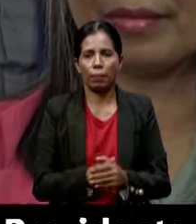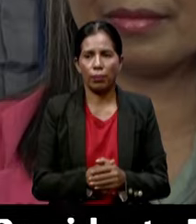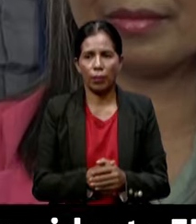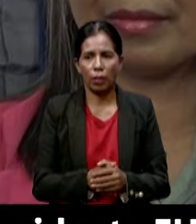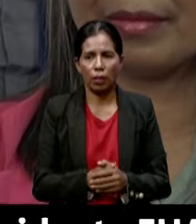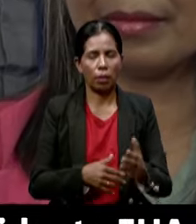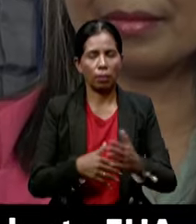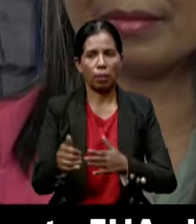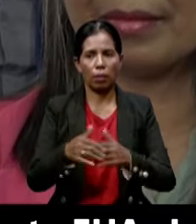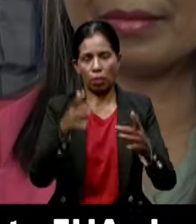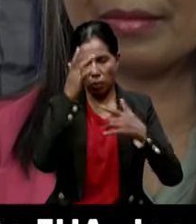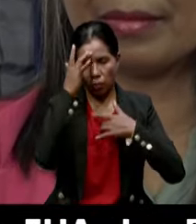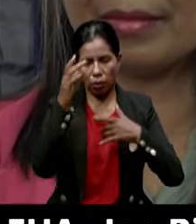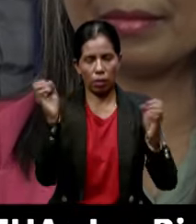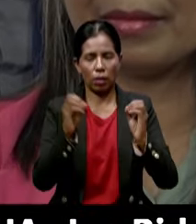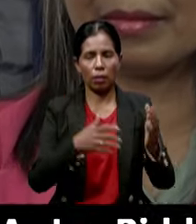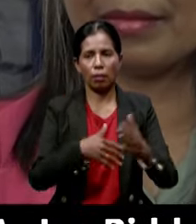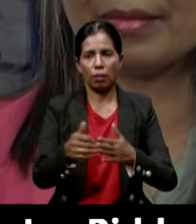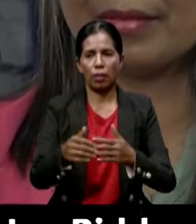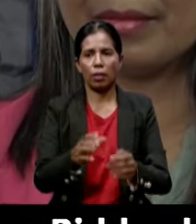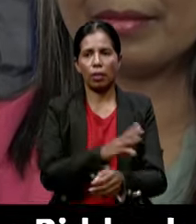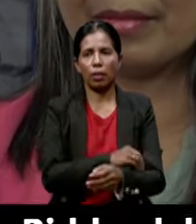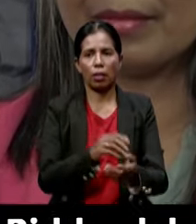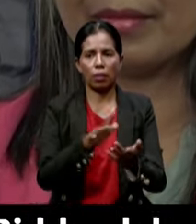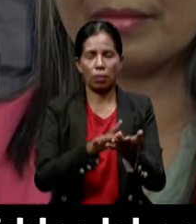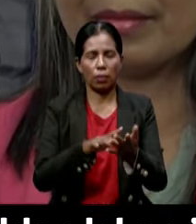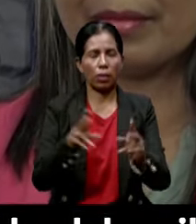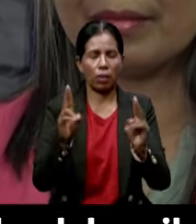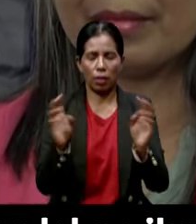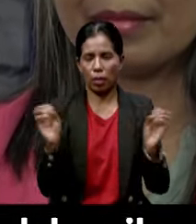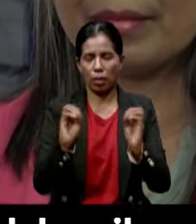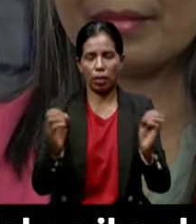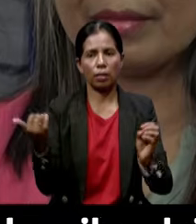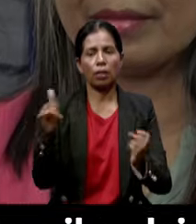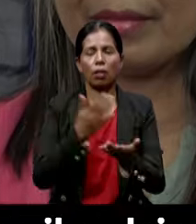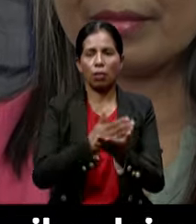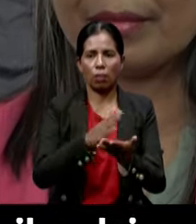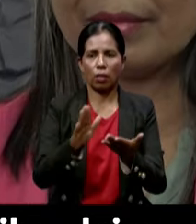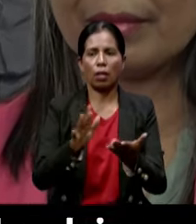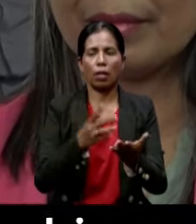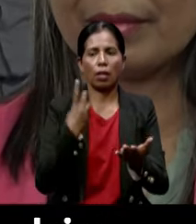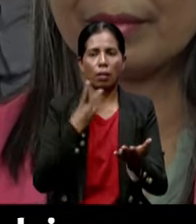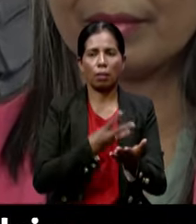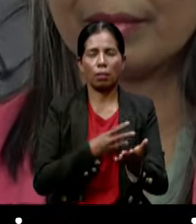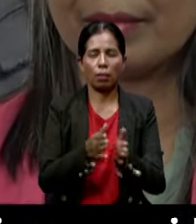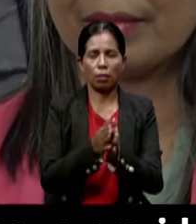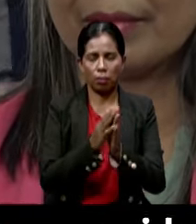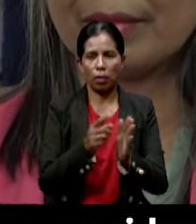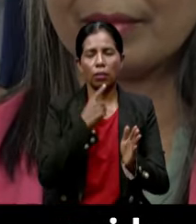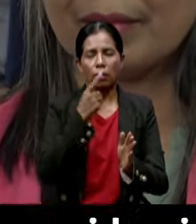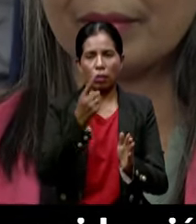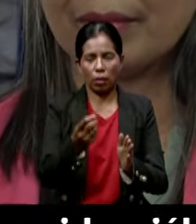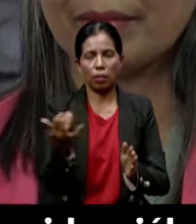labai bai mora sira mema kala ba labai bai ne maka stok abes la iya sira sosa mai be mus amem mus on iya sugesta unira